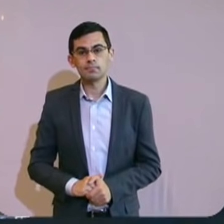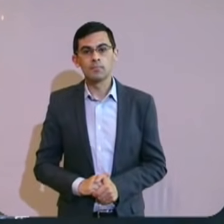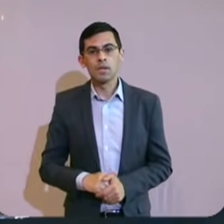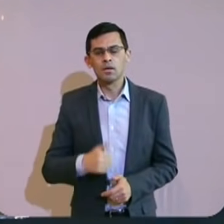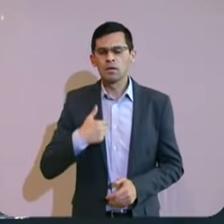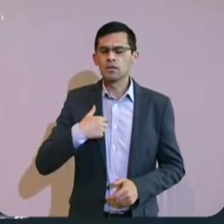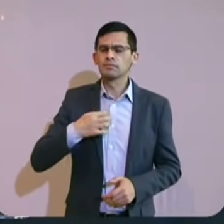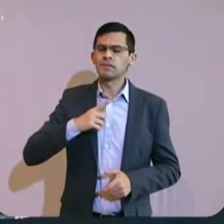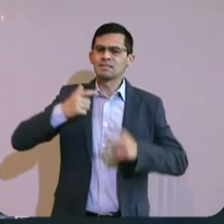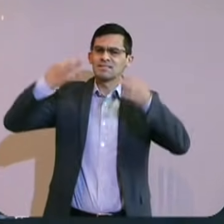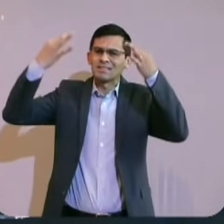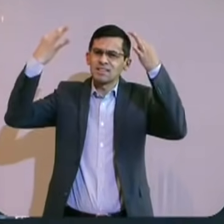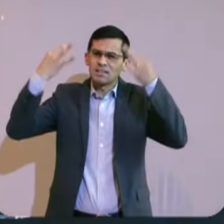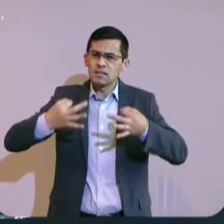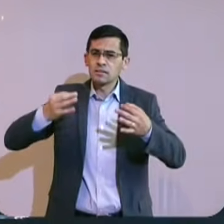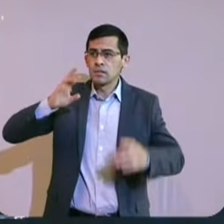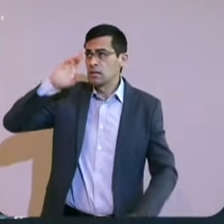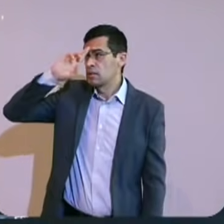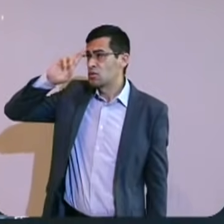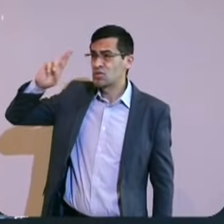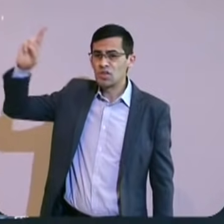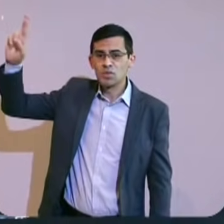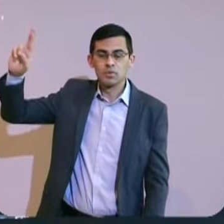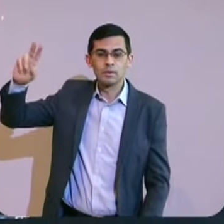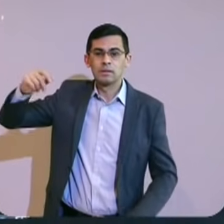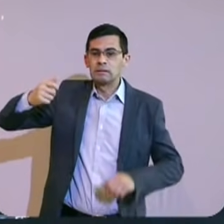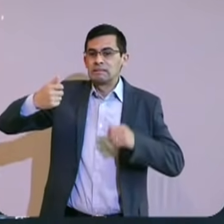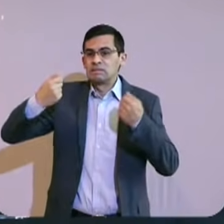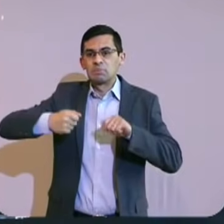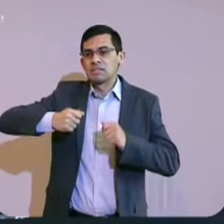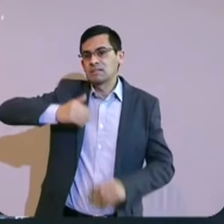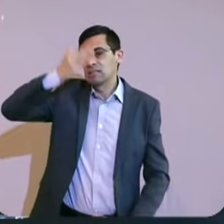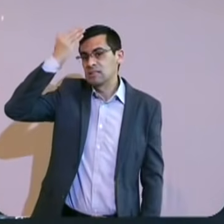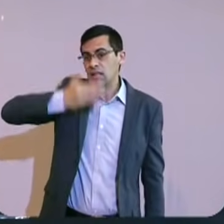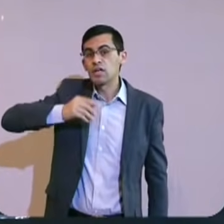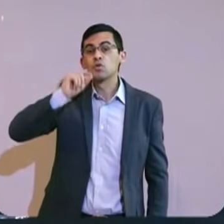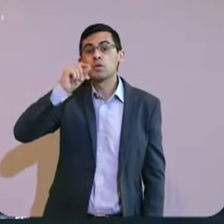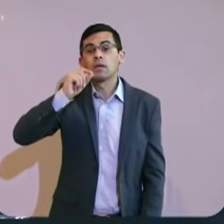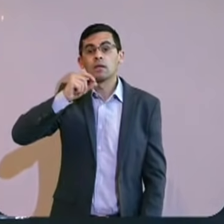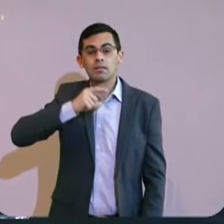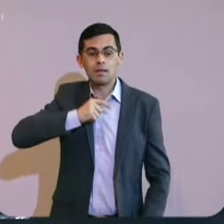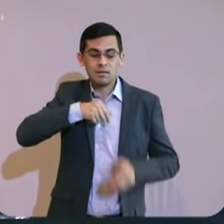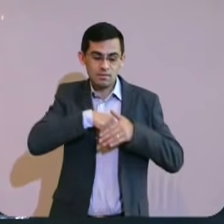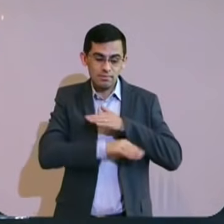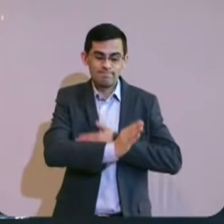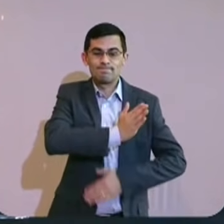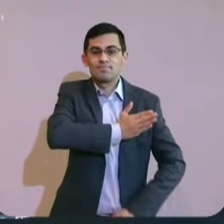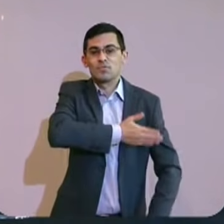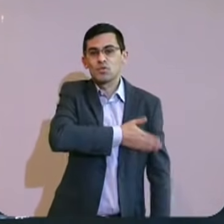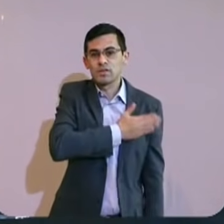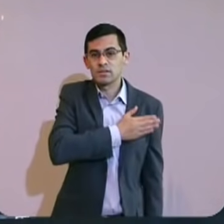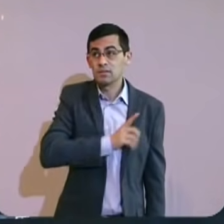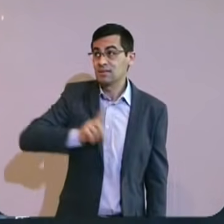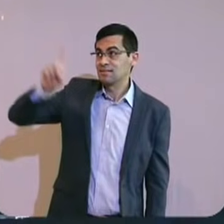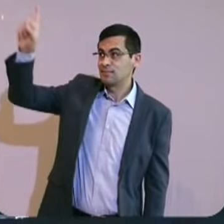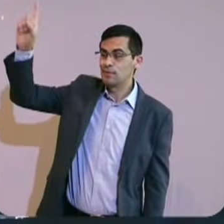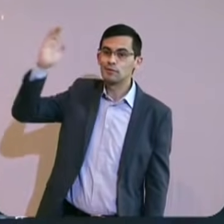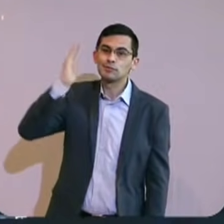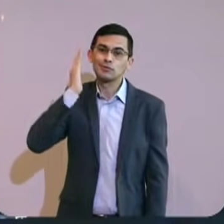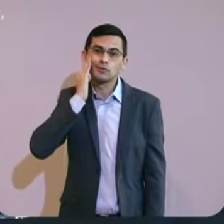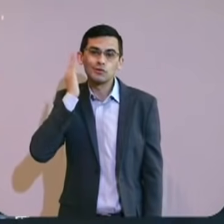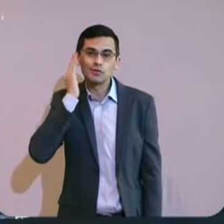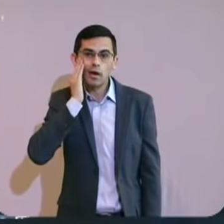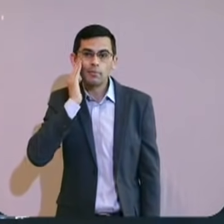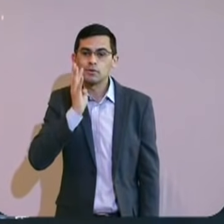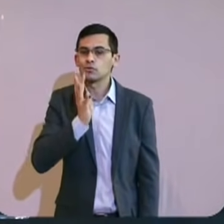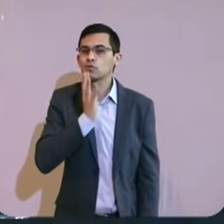Eu tenho certeza que o Senhor não precisa de teste algum para saber o que vai no nosso coração. Ele sabe, porque